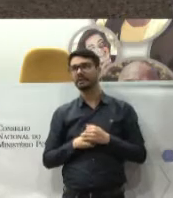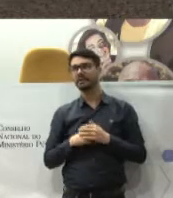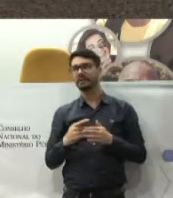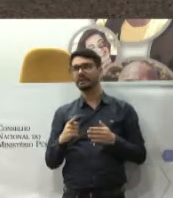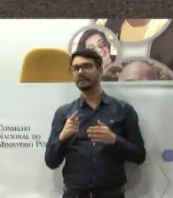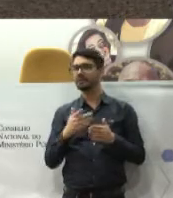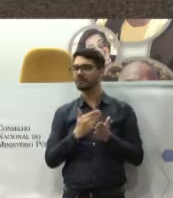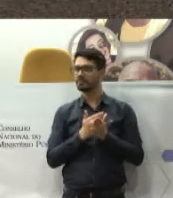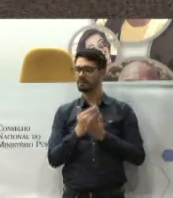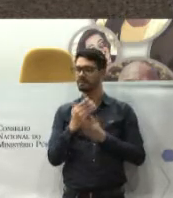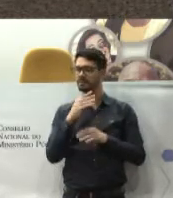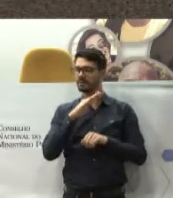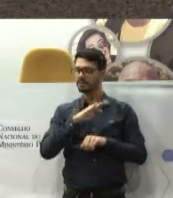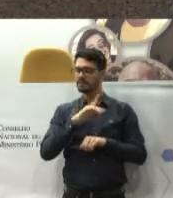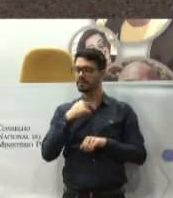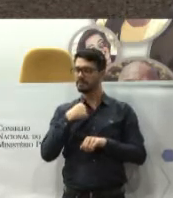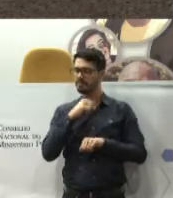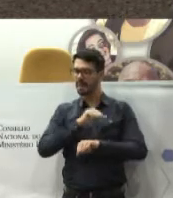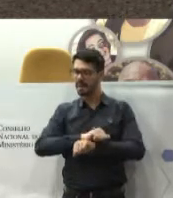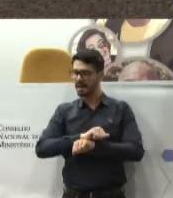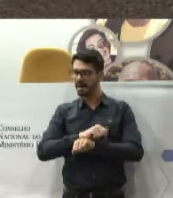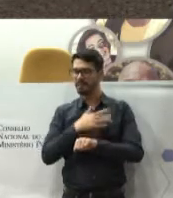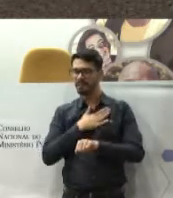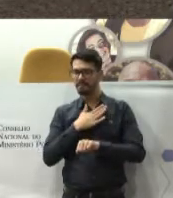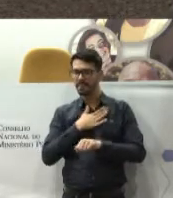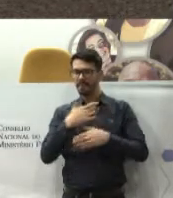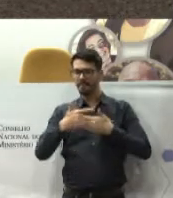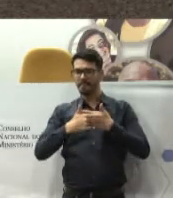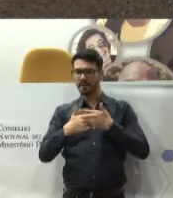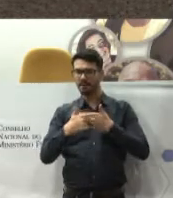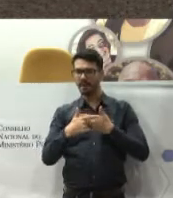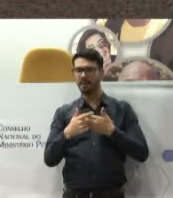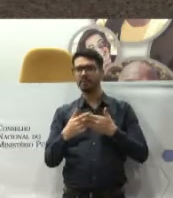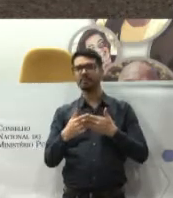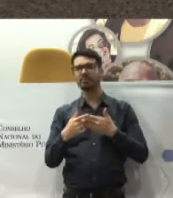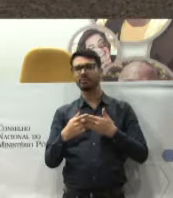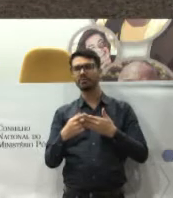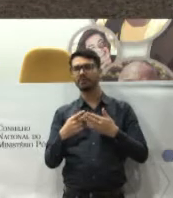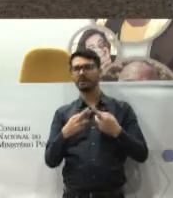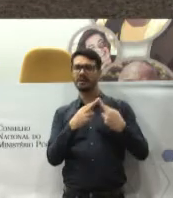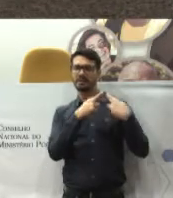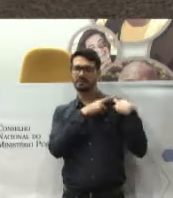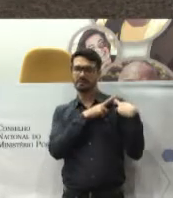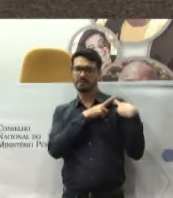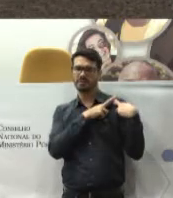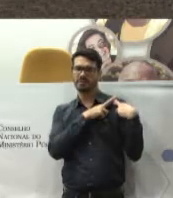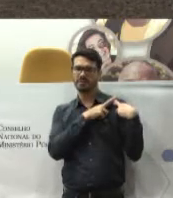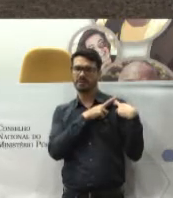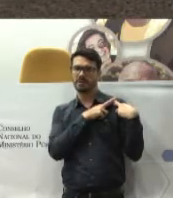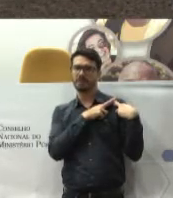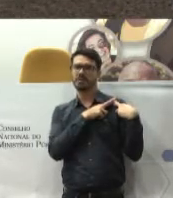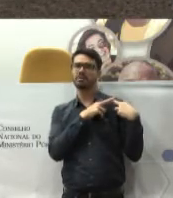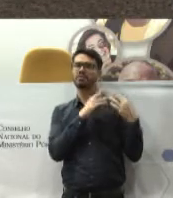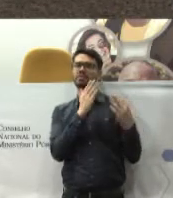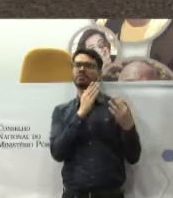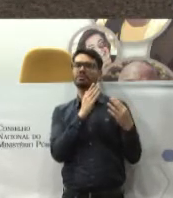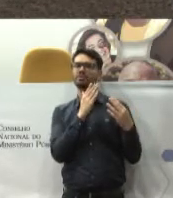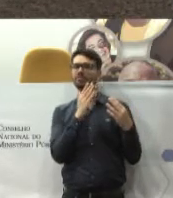e tentar repensar meu papel dentro da judicialização da saúde, o papel do